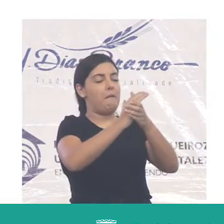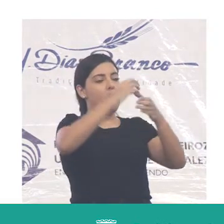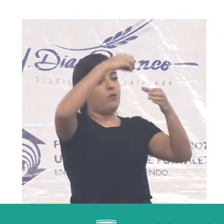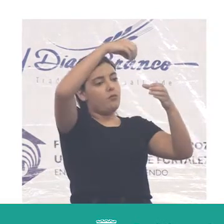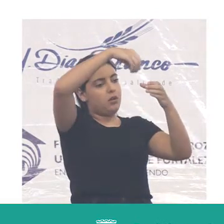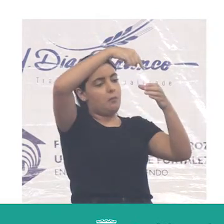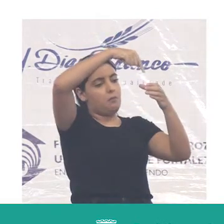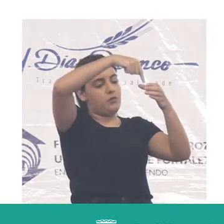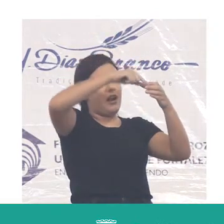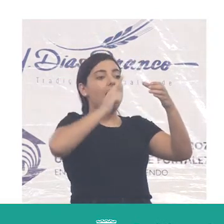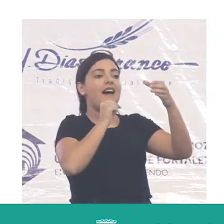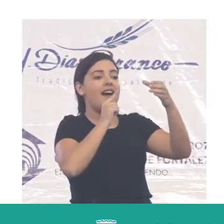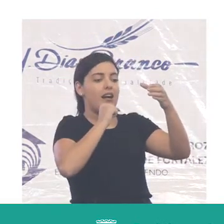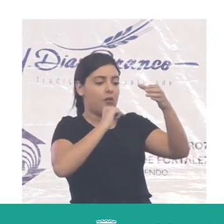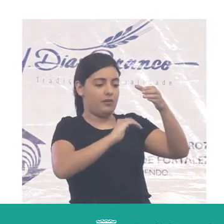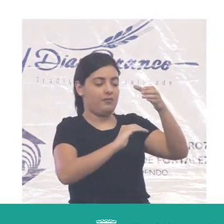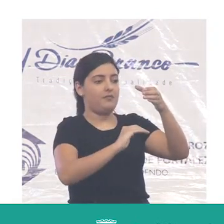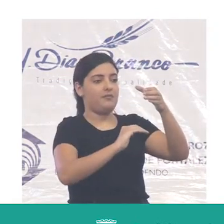o que aconteceu com a água?